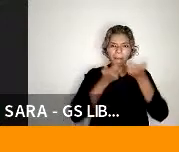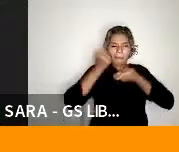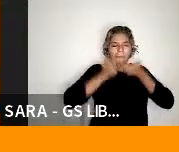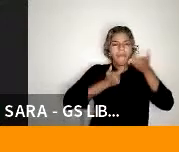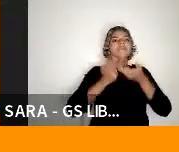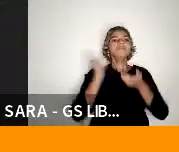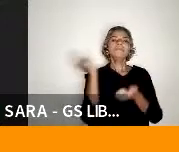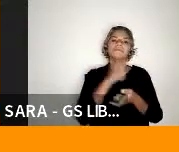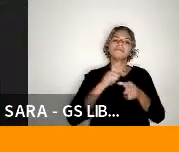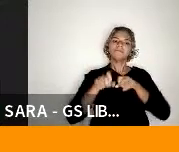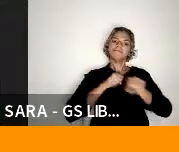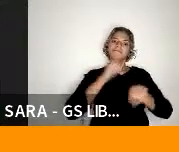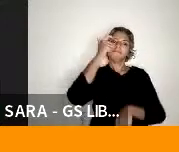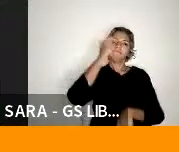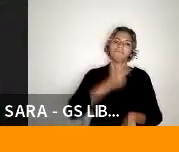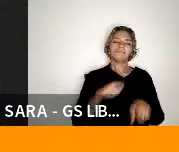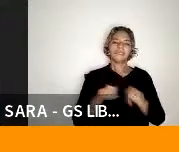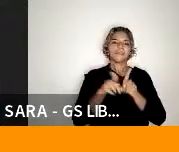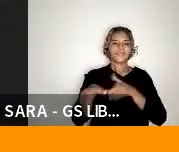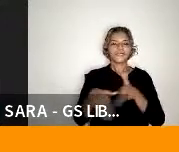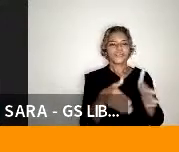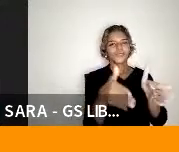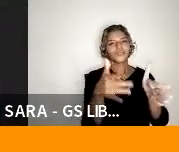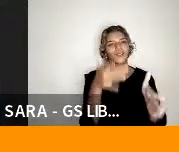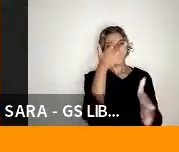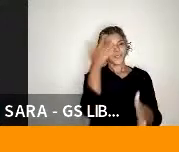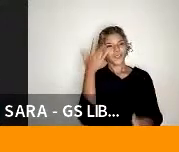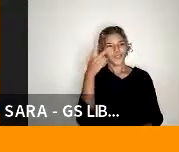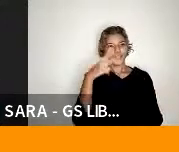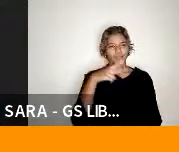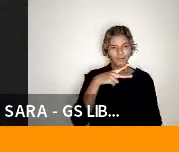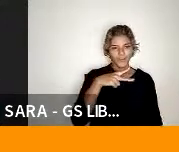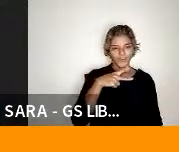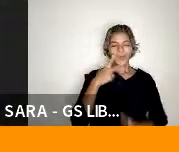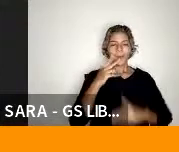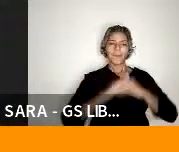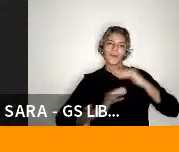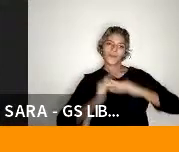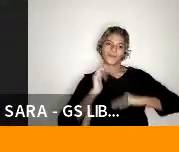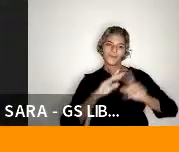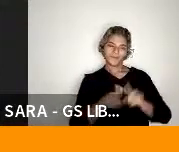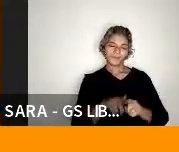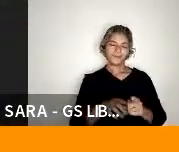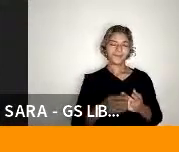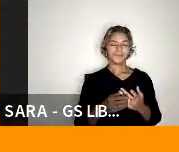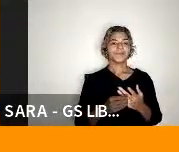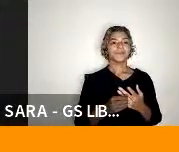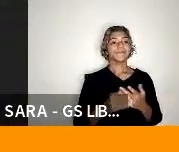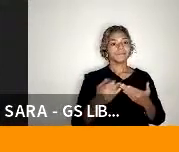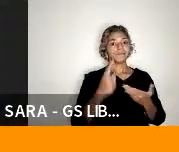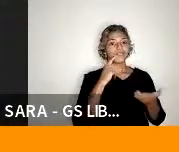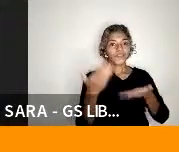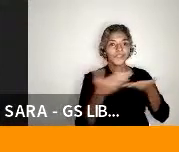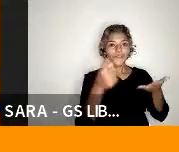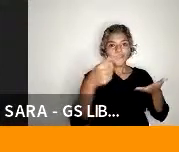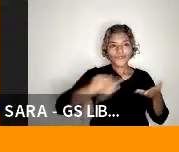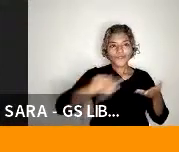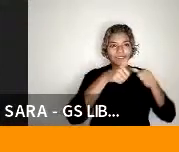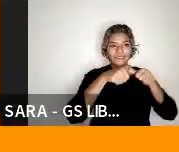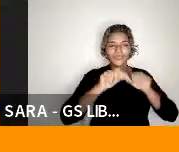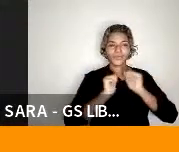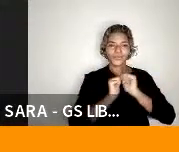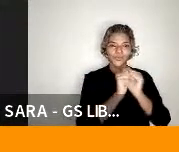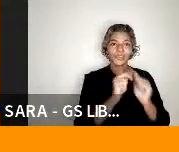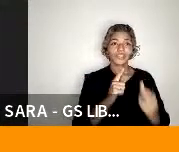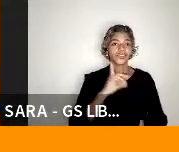trajetória profissional e também pessoal. E aí já deixo um convite para que vocês estejam conosco, dia 17 de março, a gente tem mais uma edição